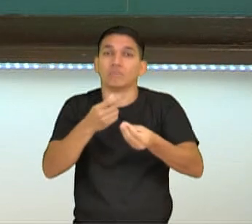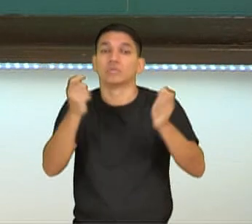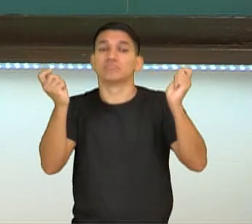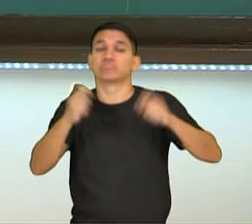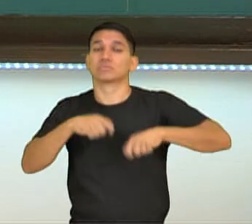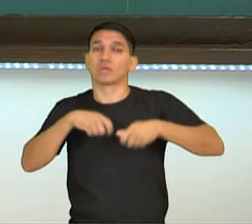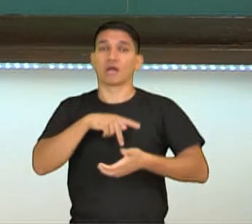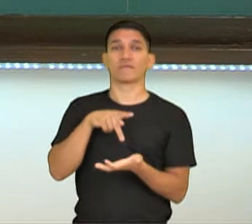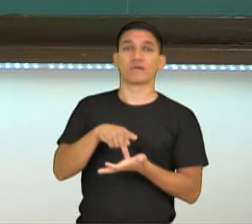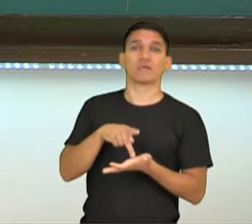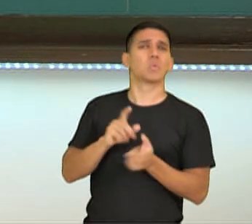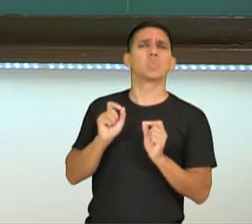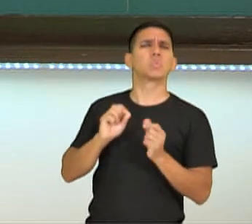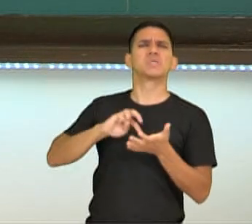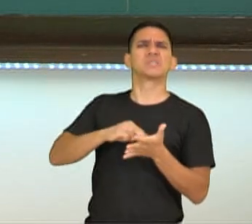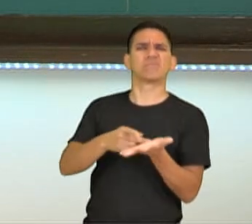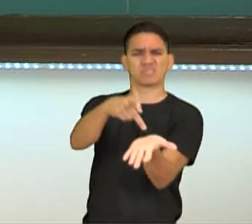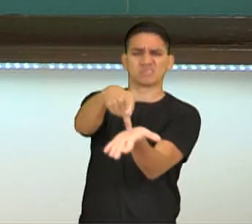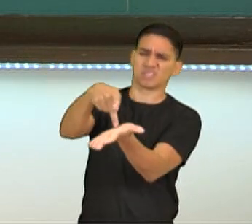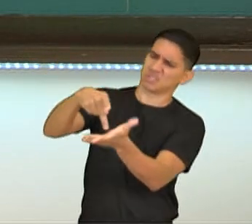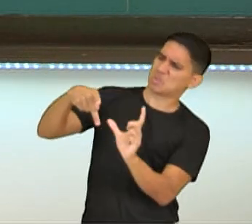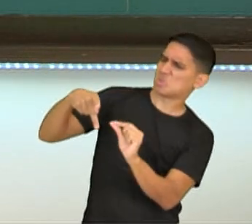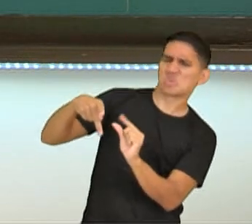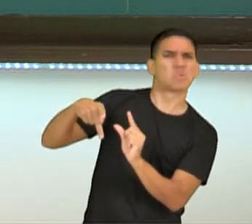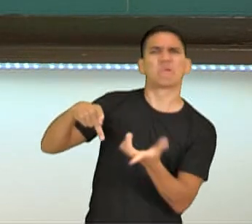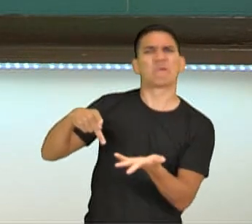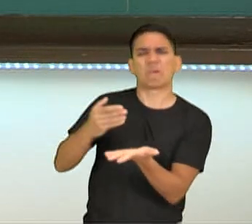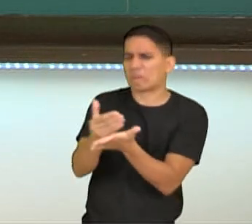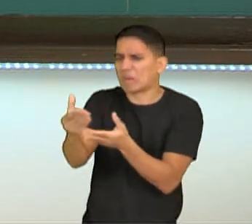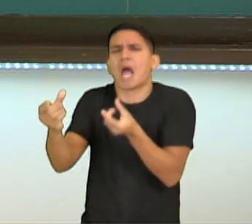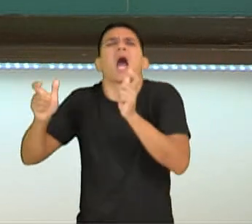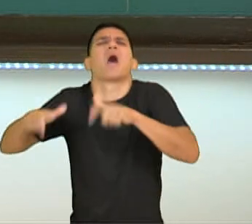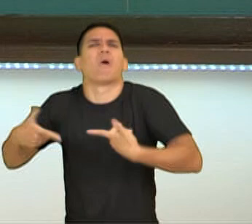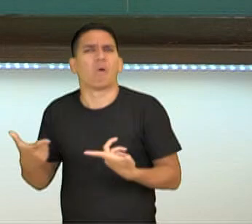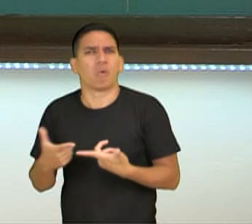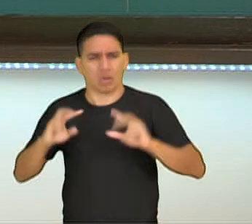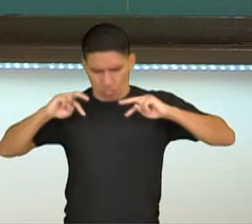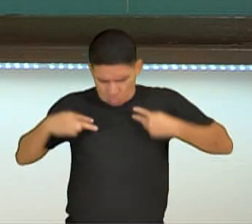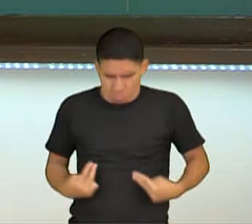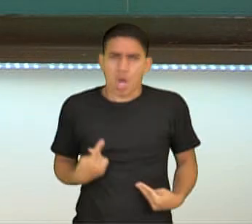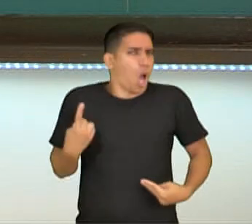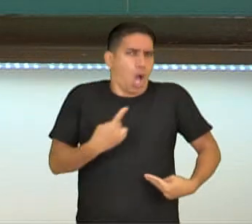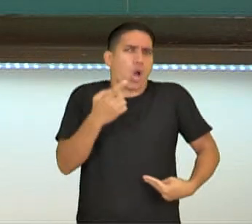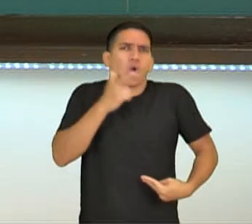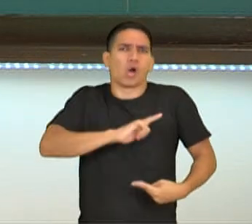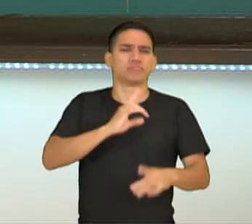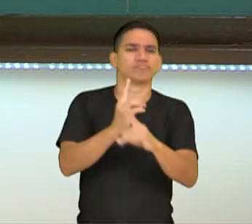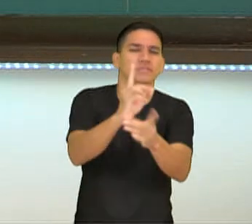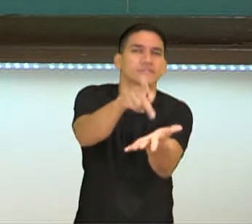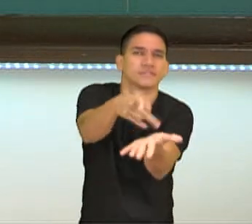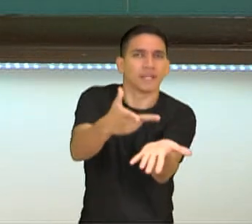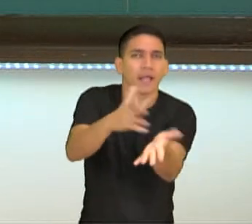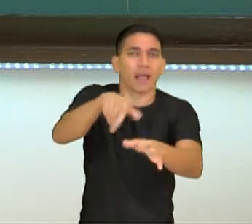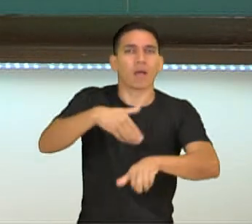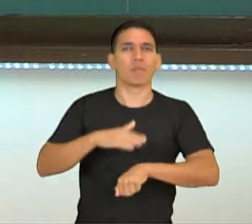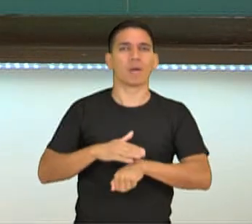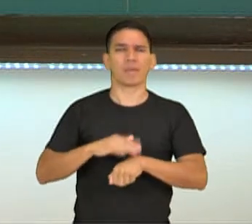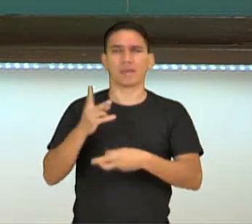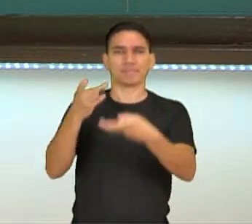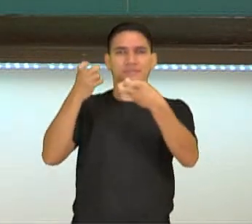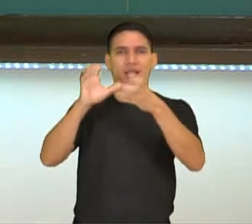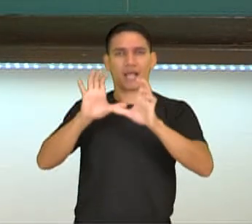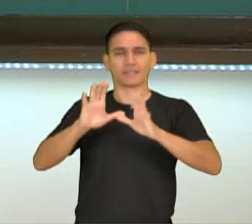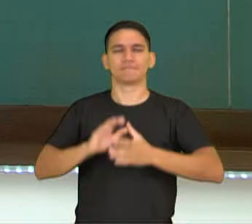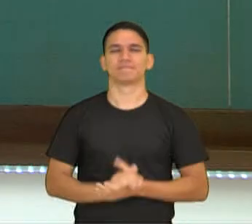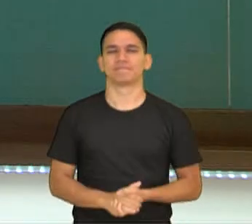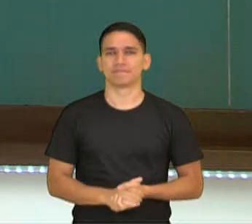nesse momento. O que é a verdade? De onde ela se origina? E será que o ser humano sozinho consegue? Então é nesse momento que nós vamos perceber essa